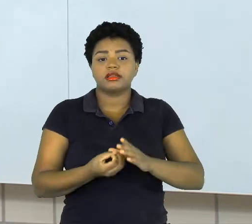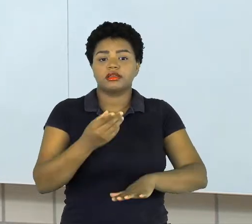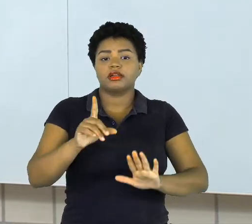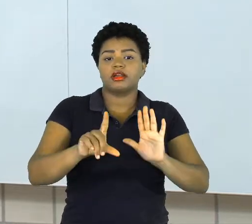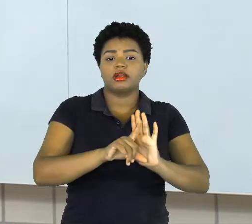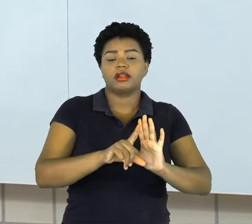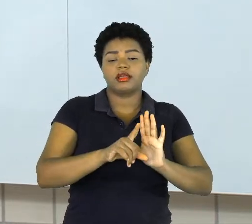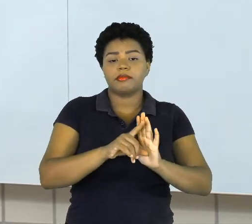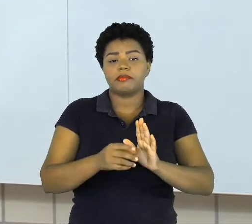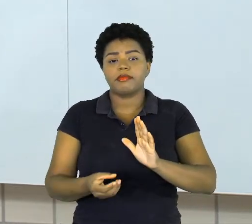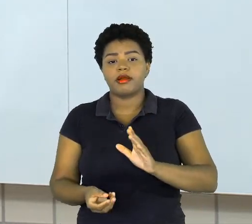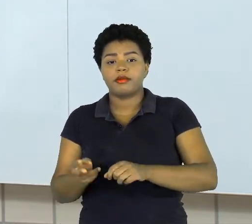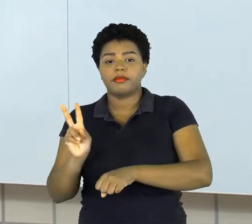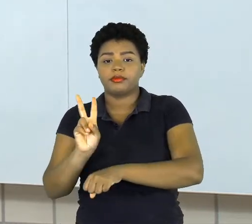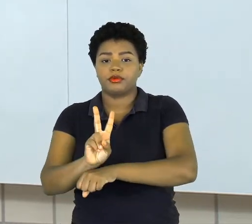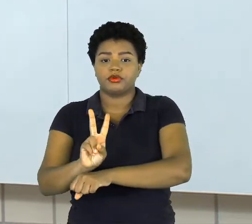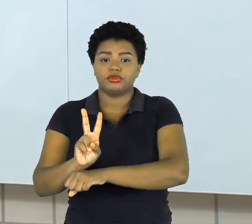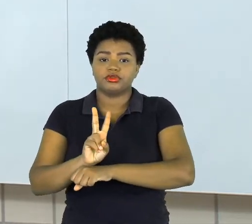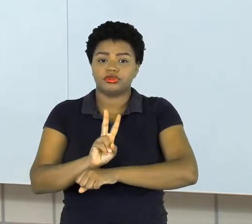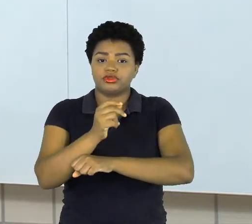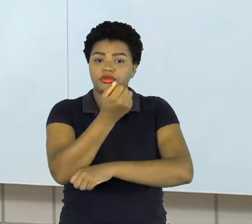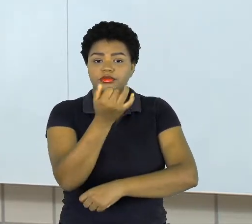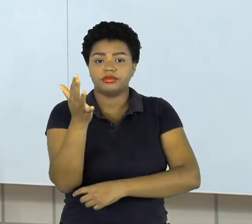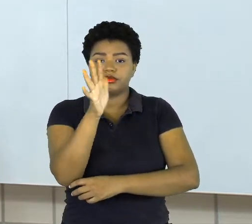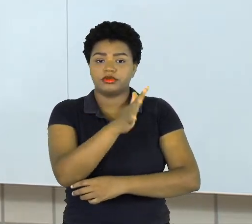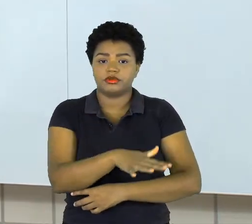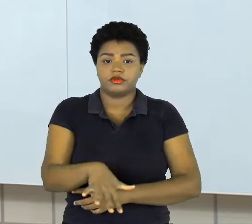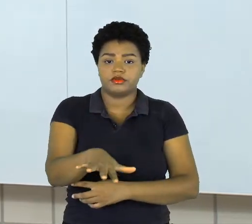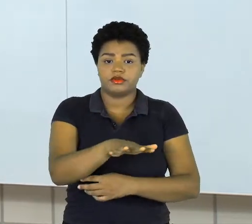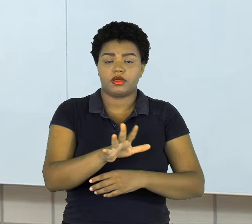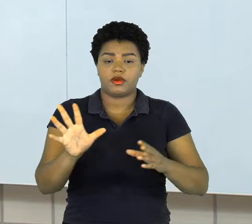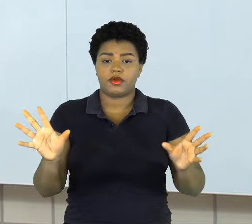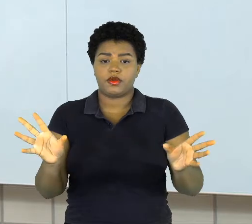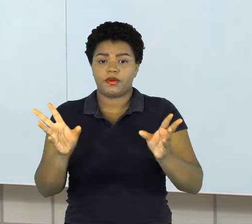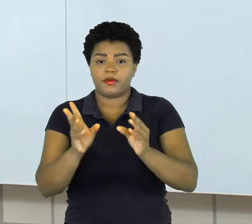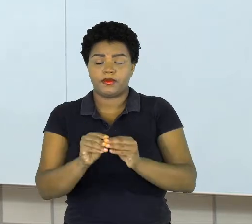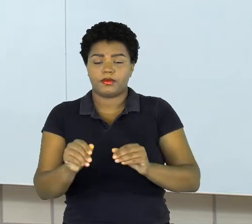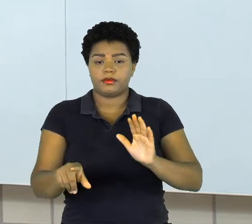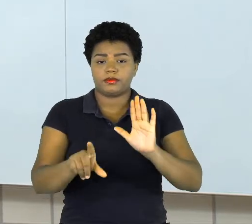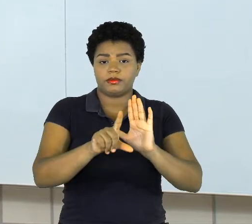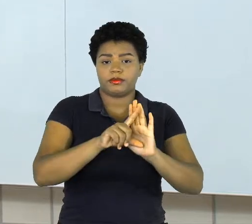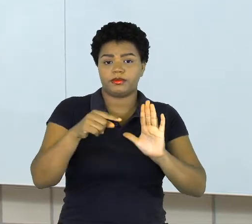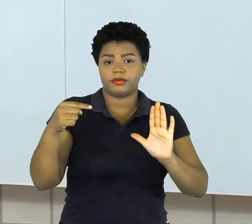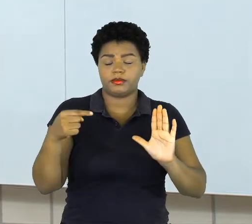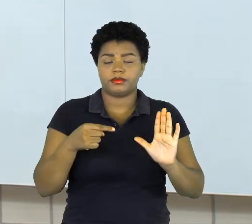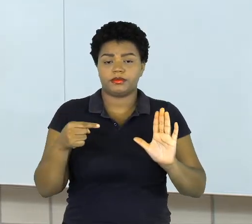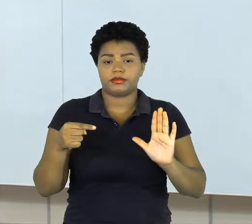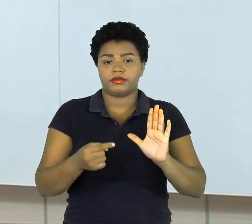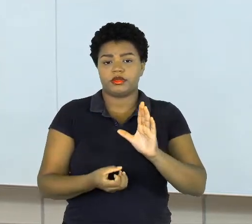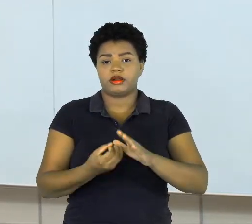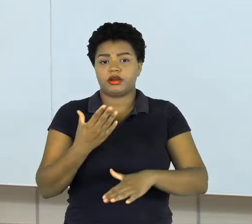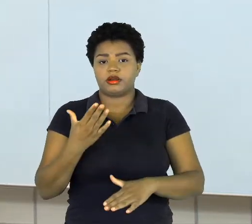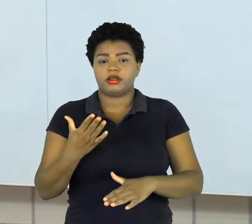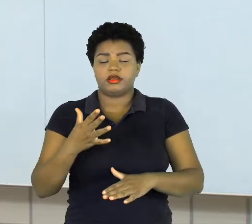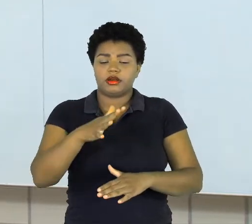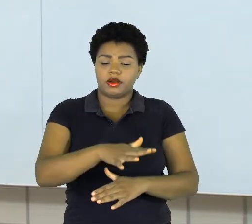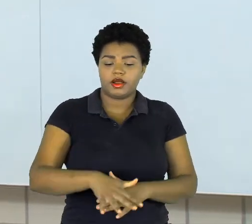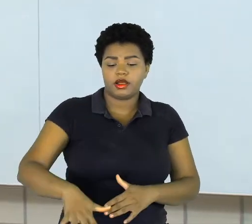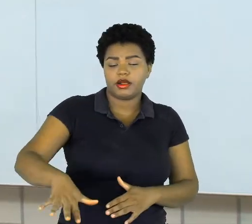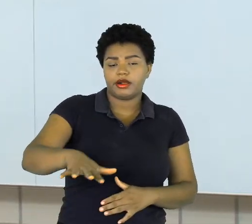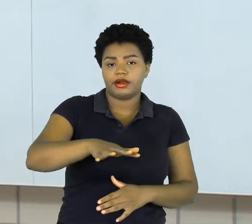meio ambiente. Em resumo, essas leis são um mundaréu de leis. Em resumo, eles criam